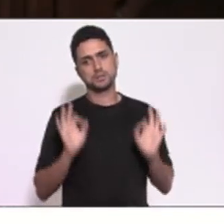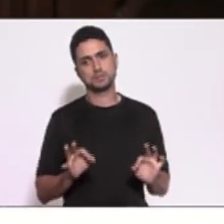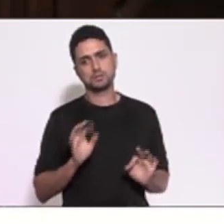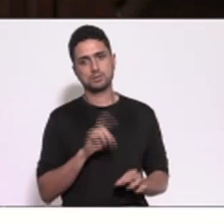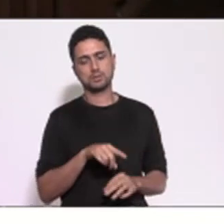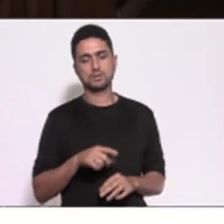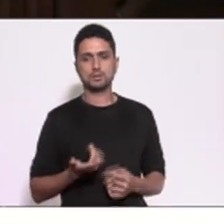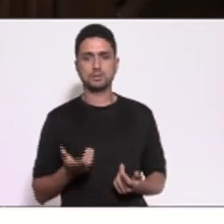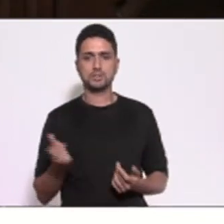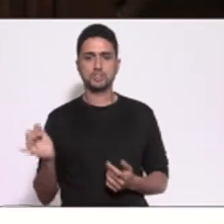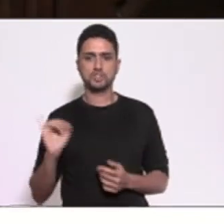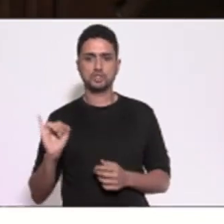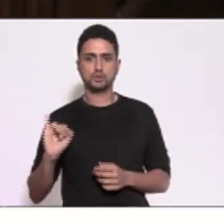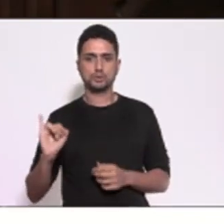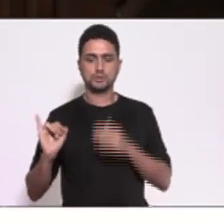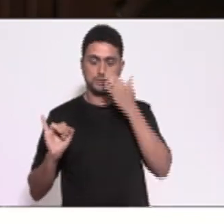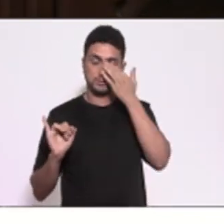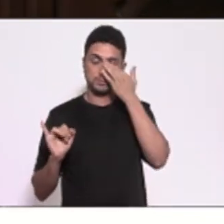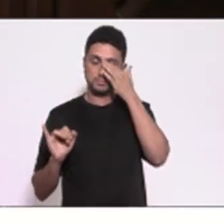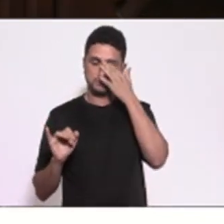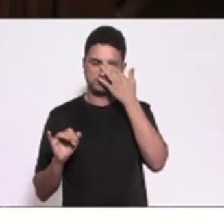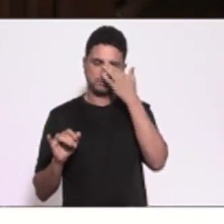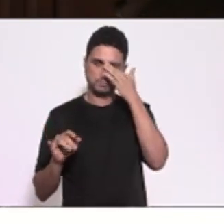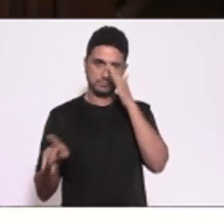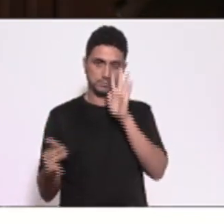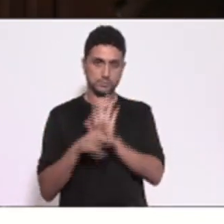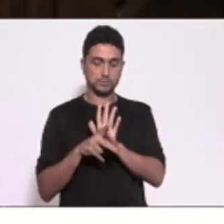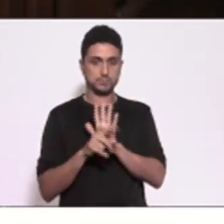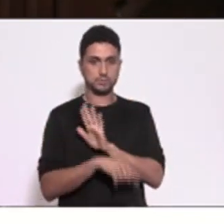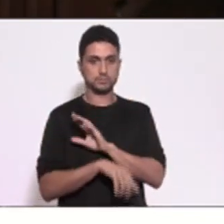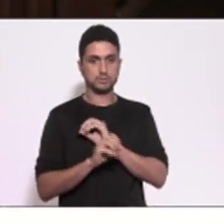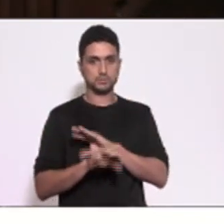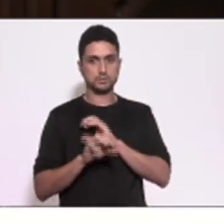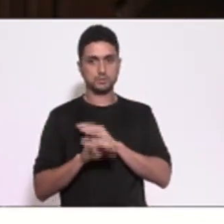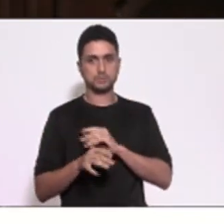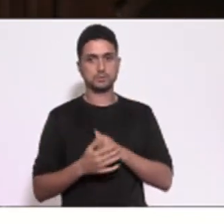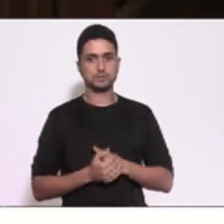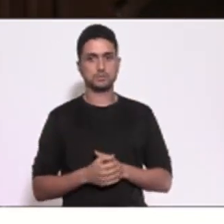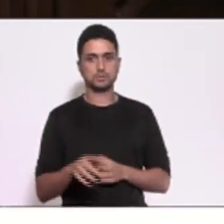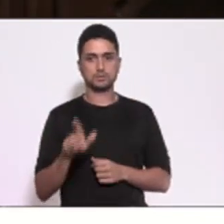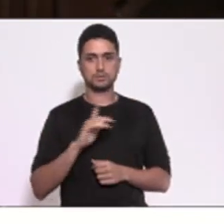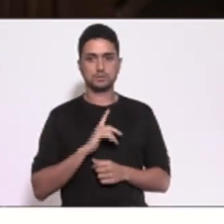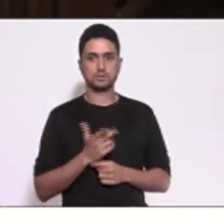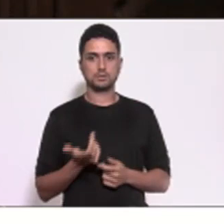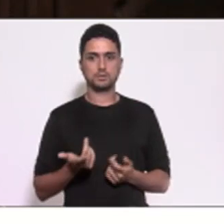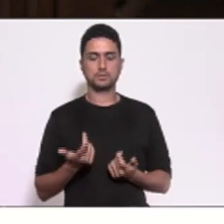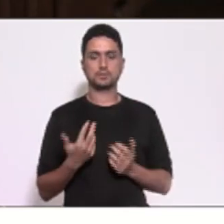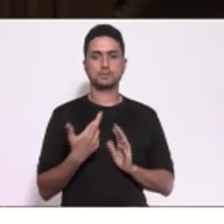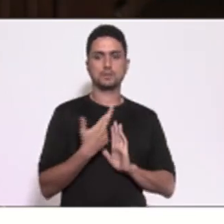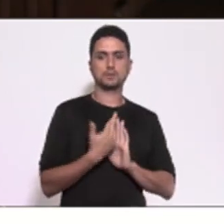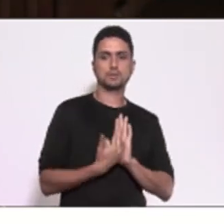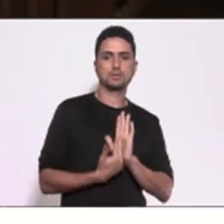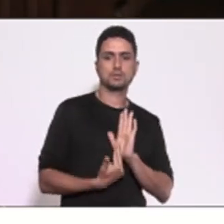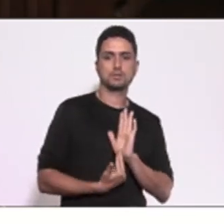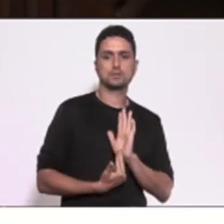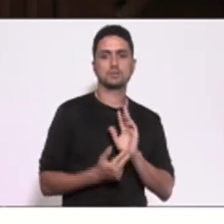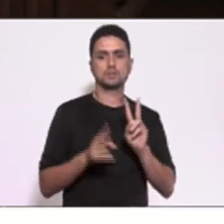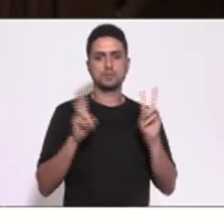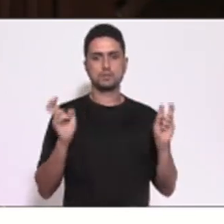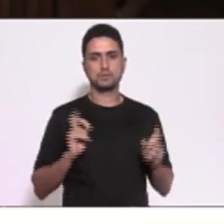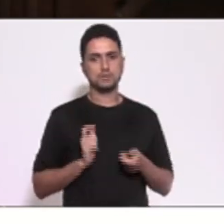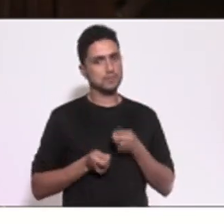Há controvérsias sobre a sua regularidade para que possa dirigir um estabelecimento